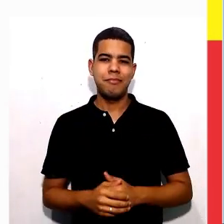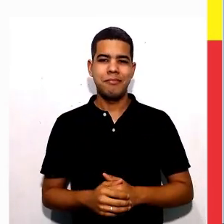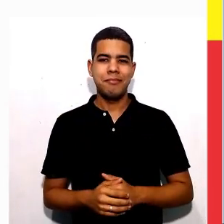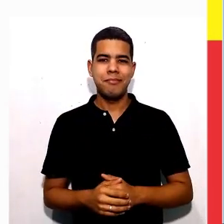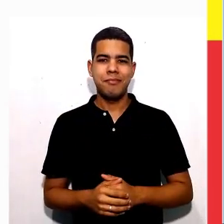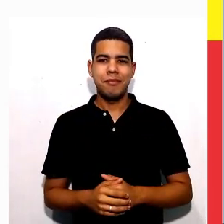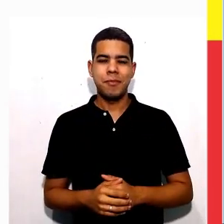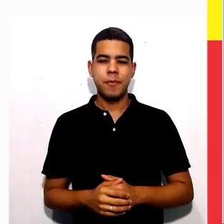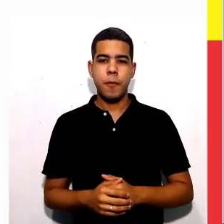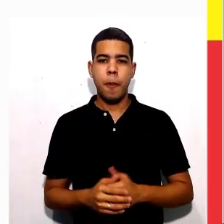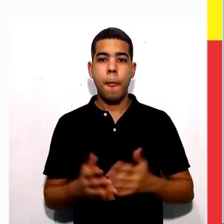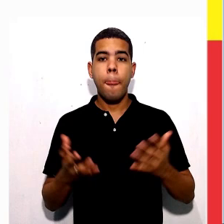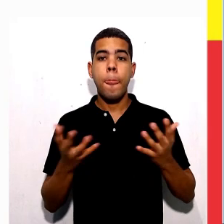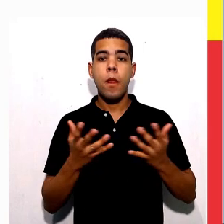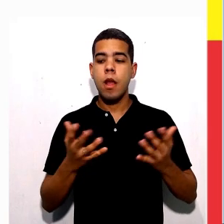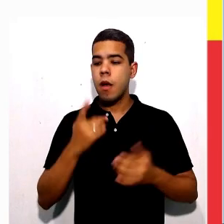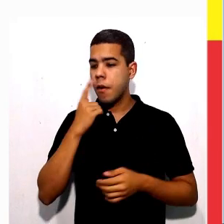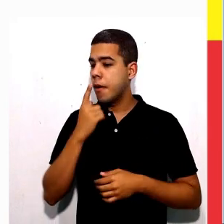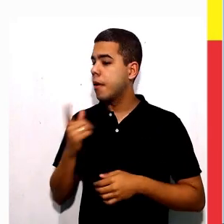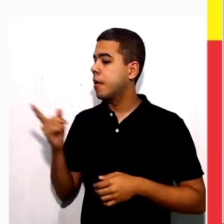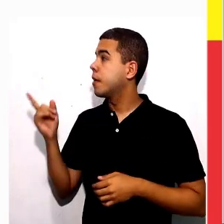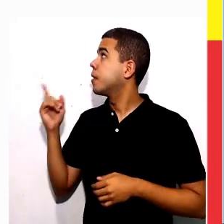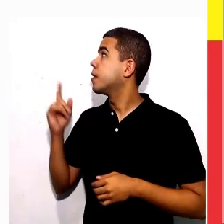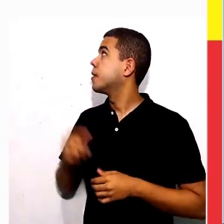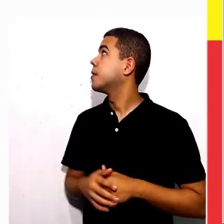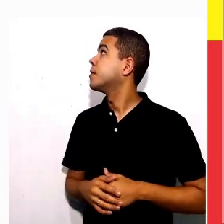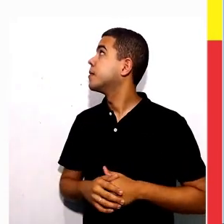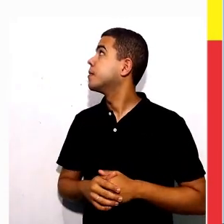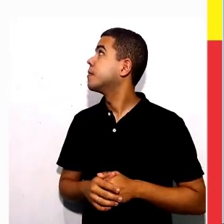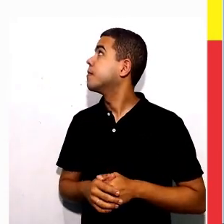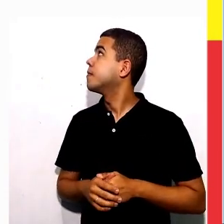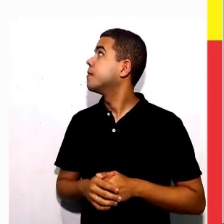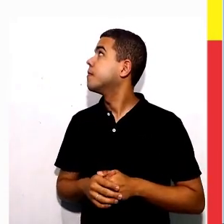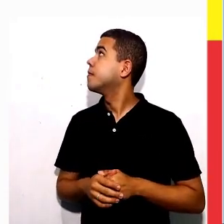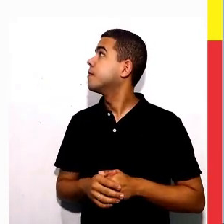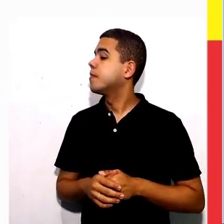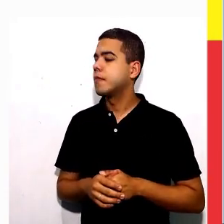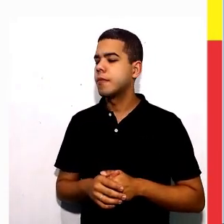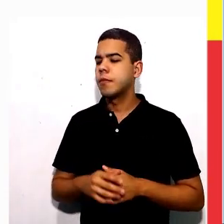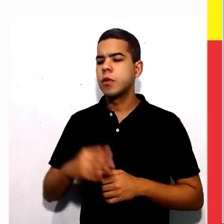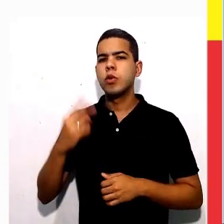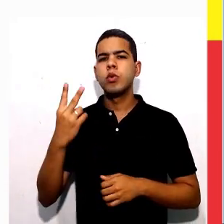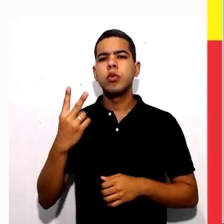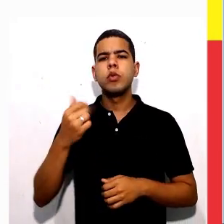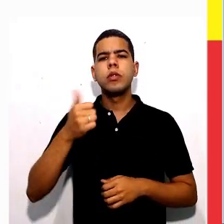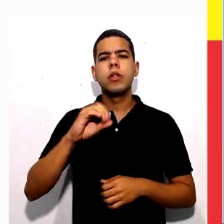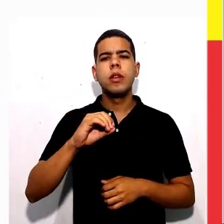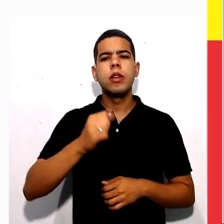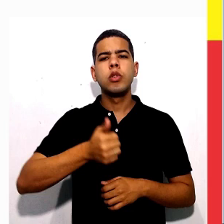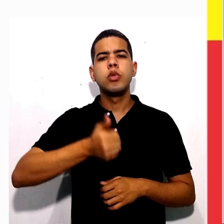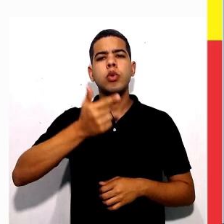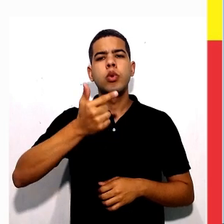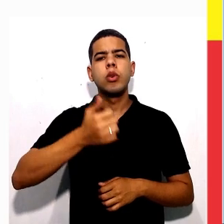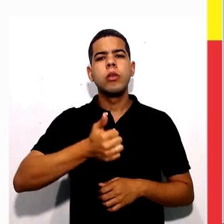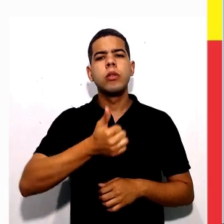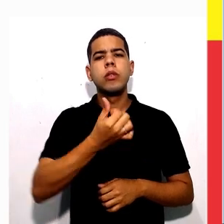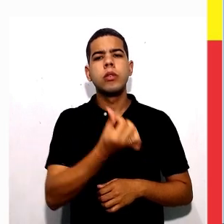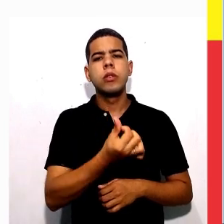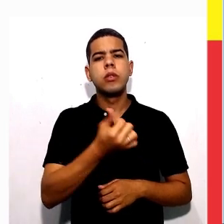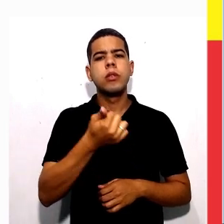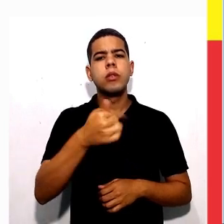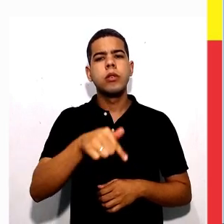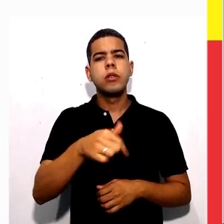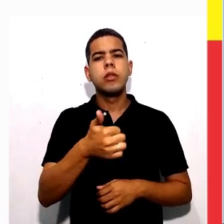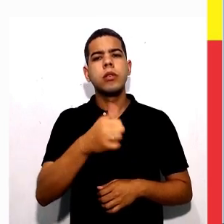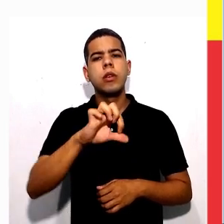bola. Agora observe essa sequência aí na tela. 2, 10, 12,